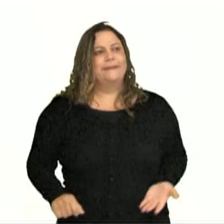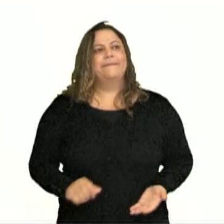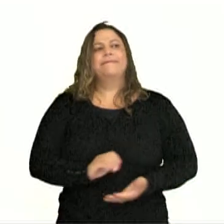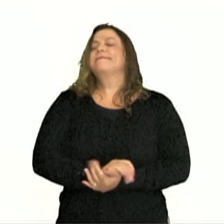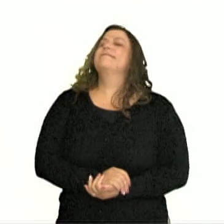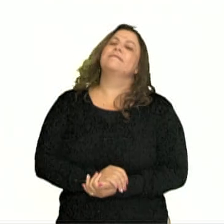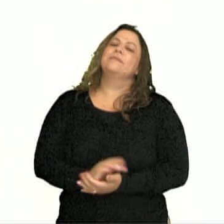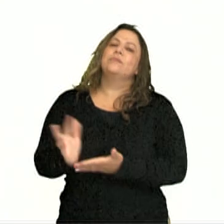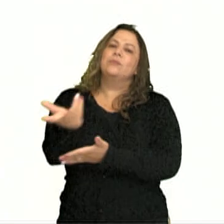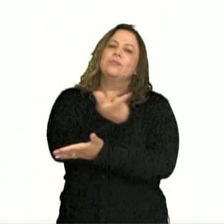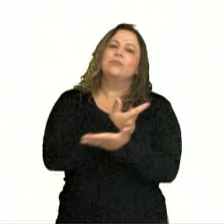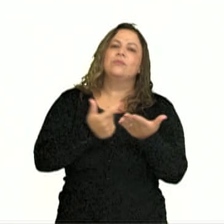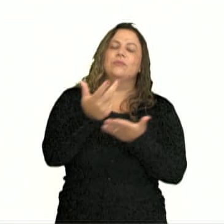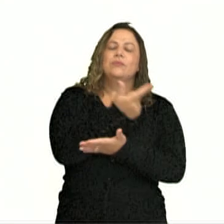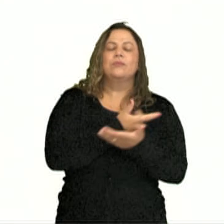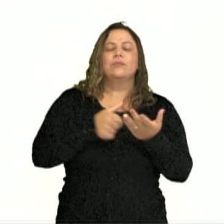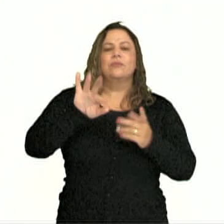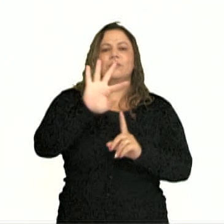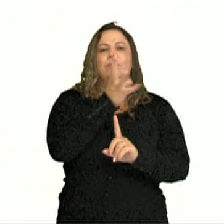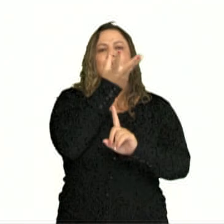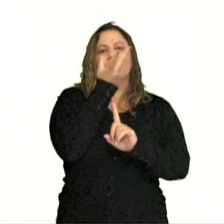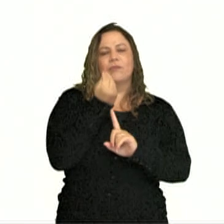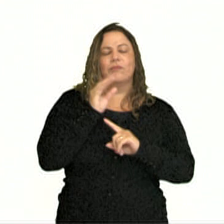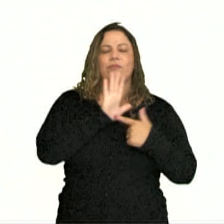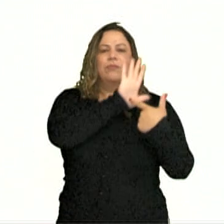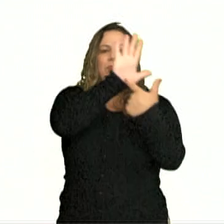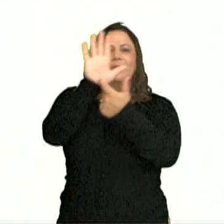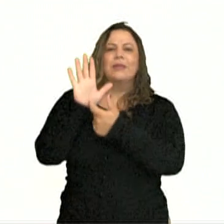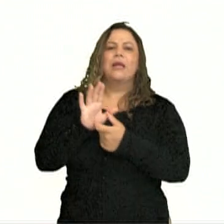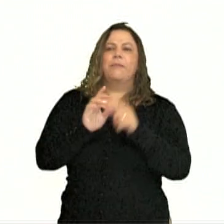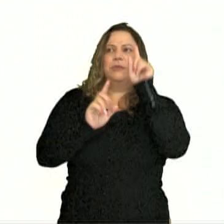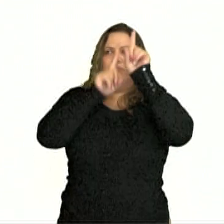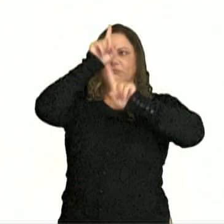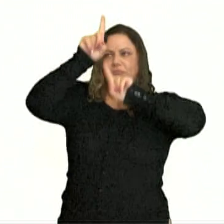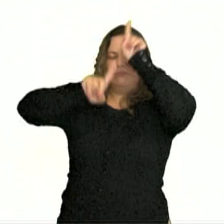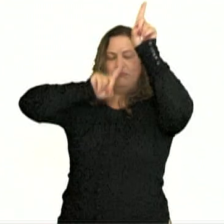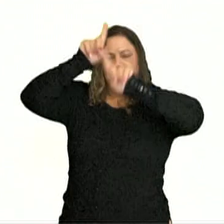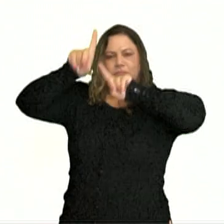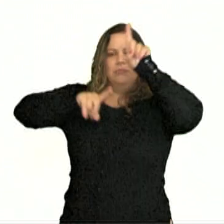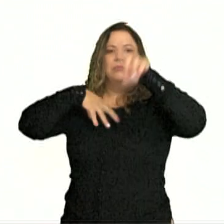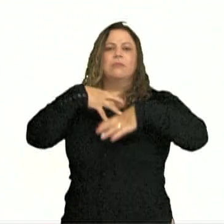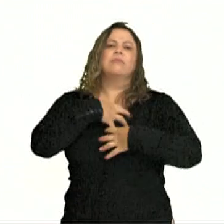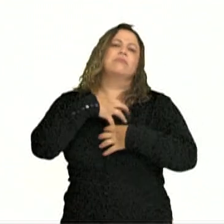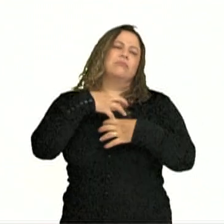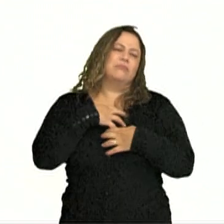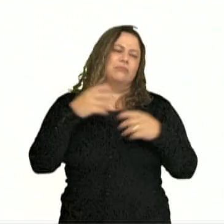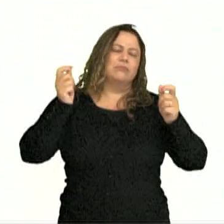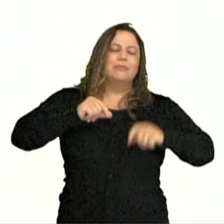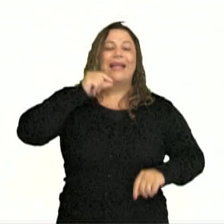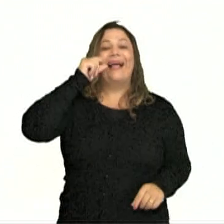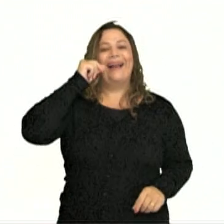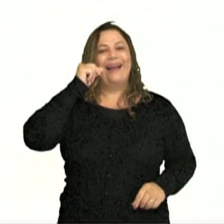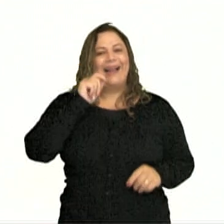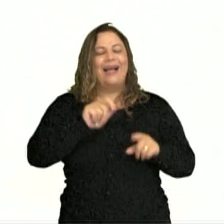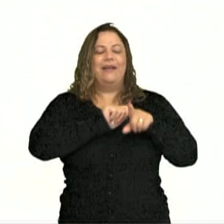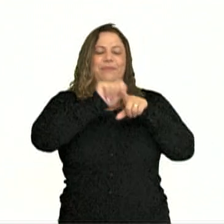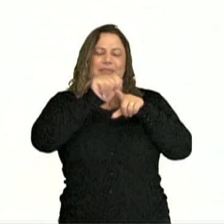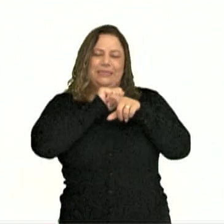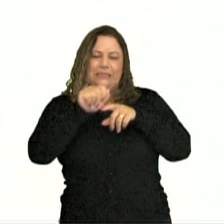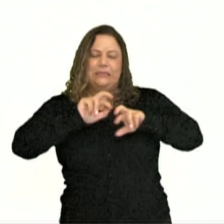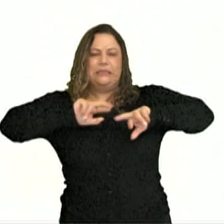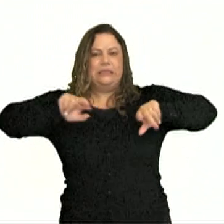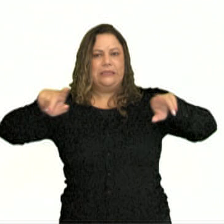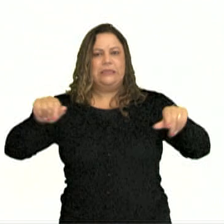O desenho é a arte de representar ou criar formas utilizando materiais como lápis, carvão,